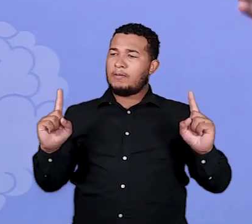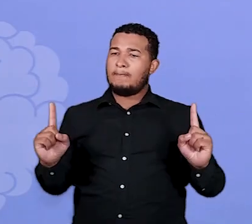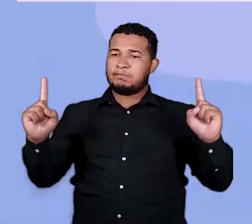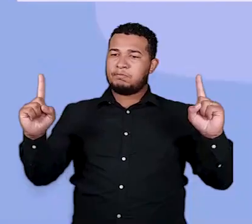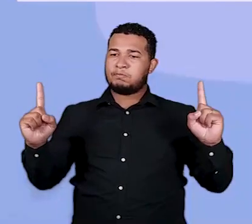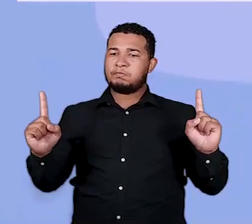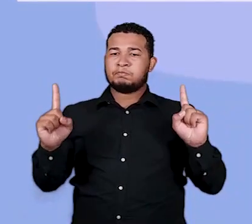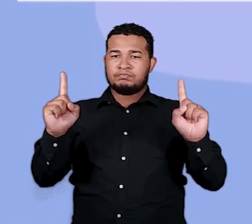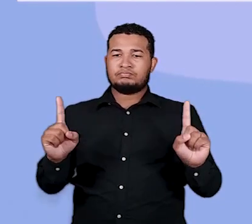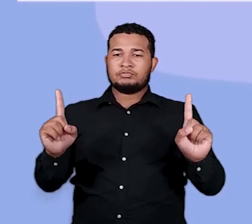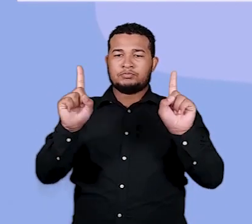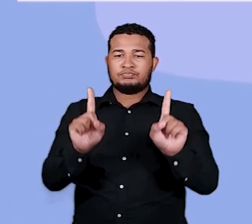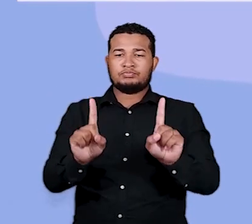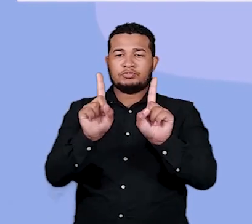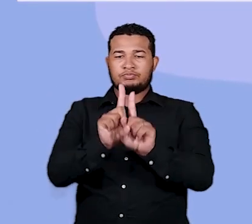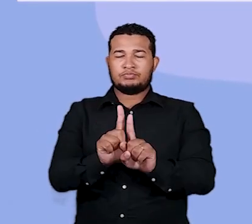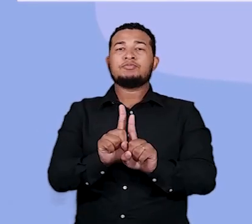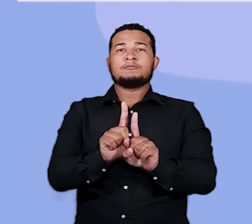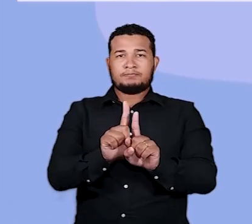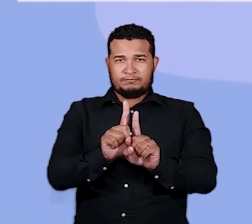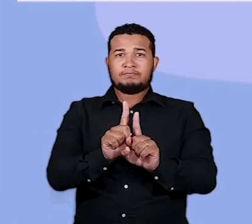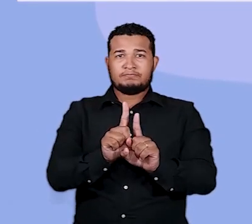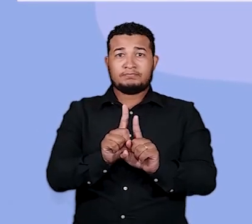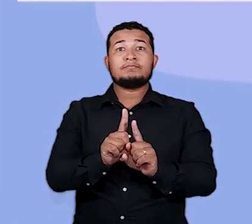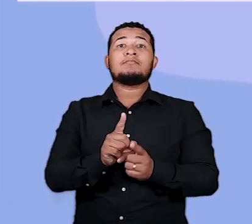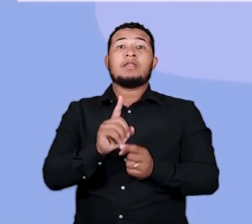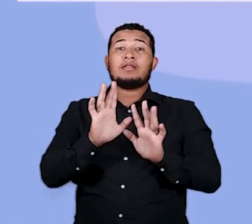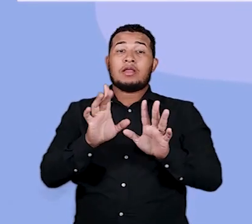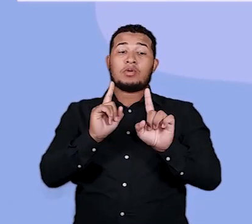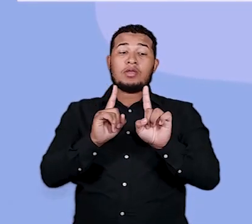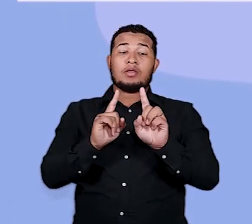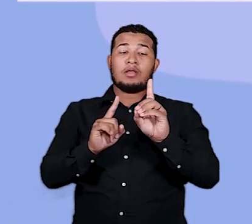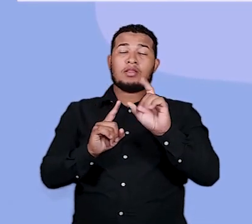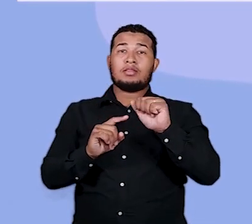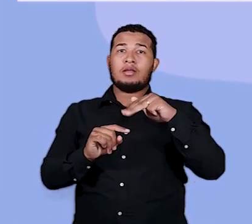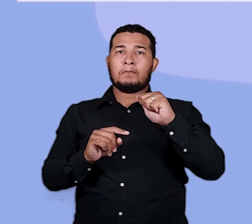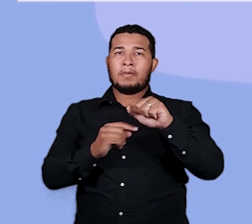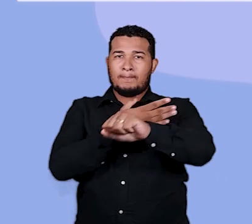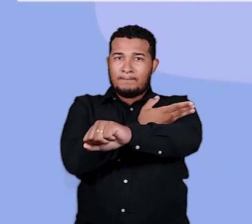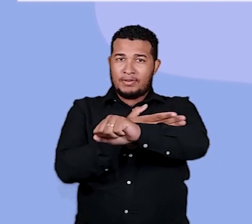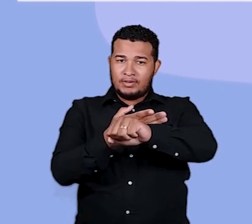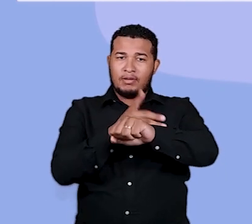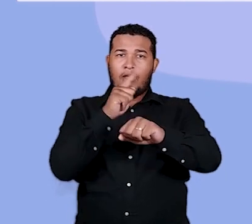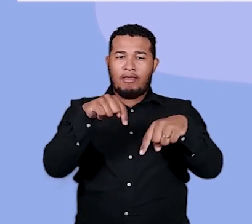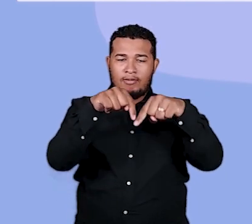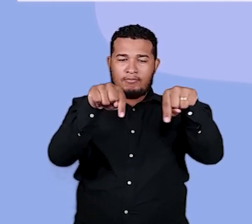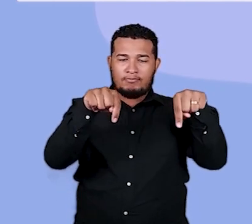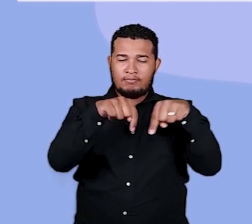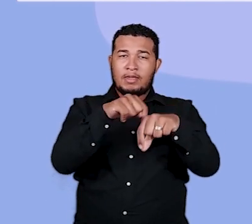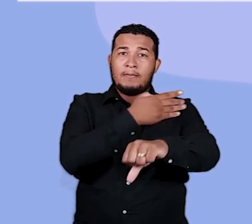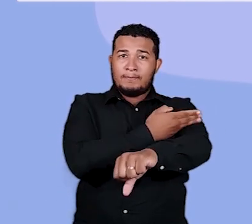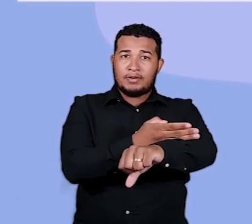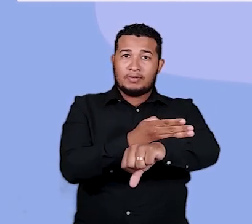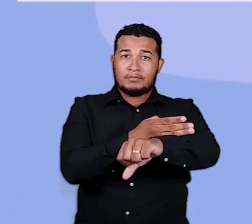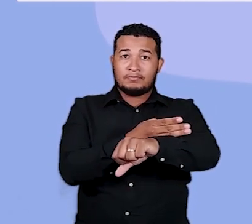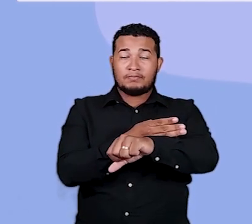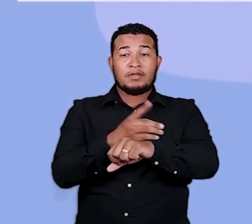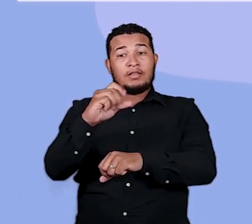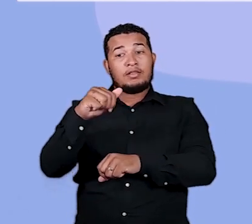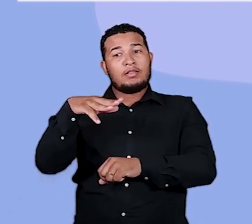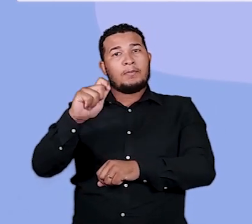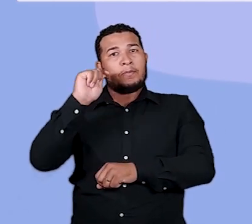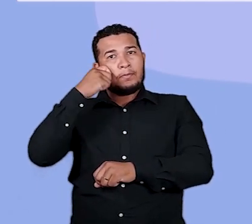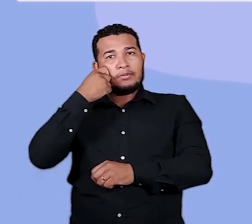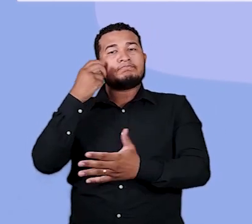torres, os cavalos, os bispos, o rei e rainha, sendo que a dama branca sempre vai ocupar a casa branca e a